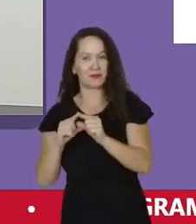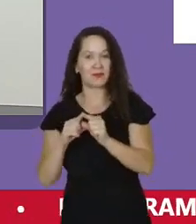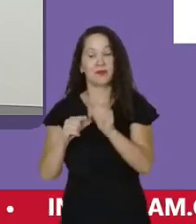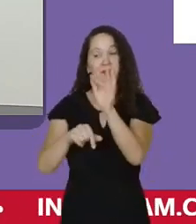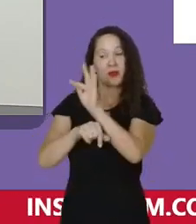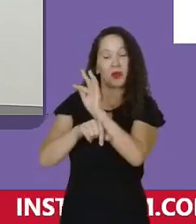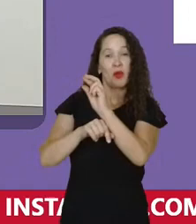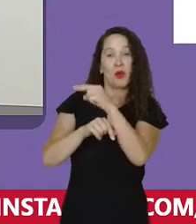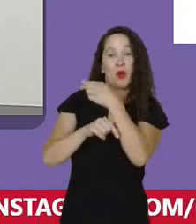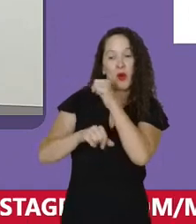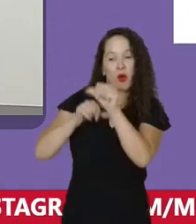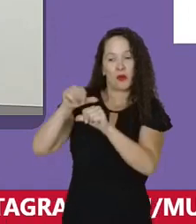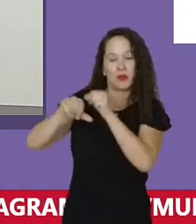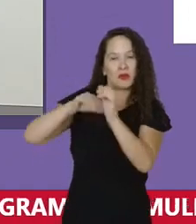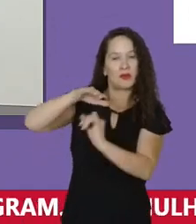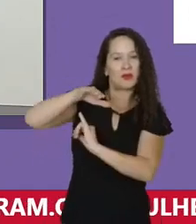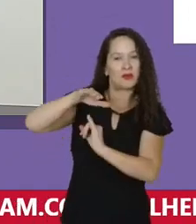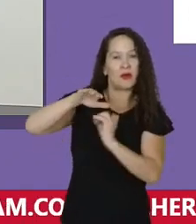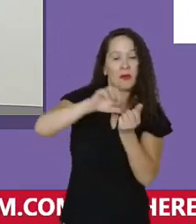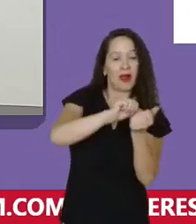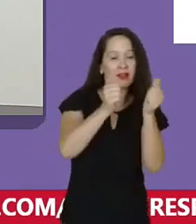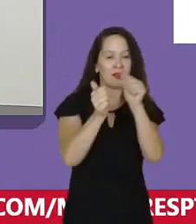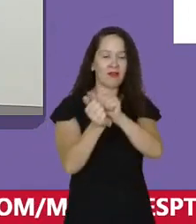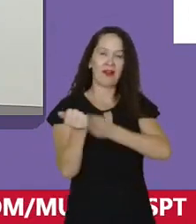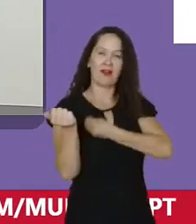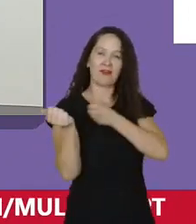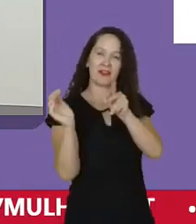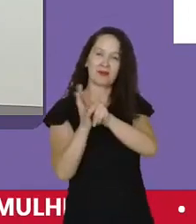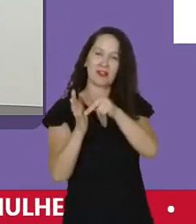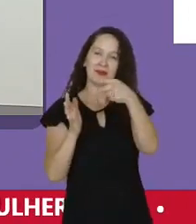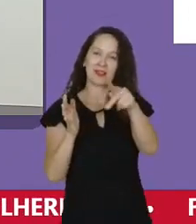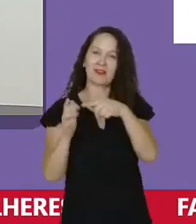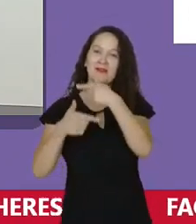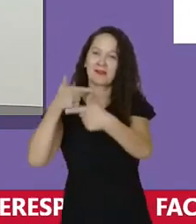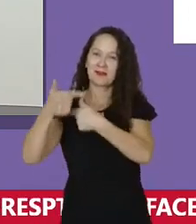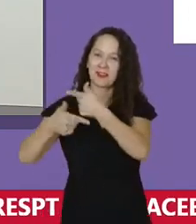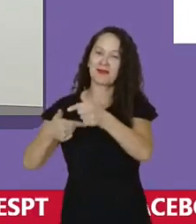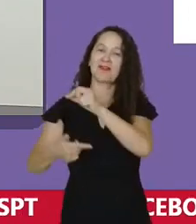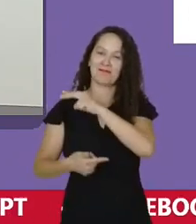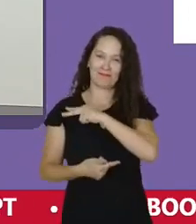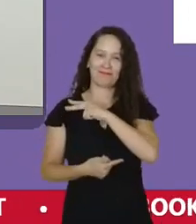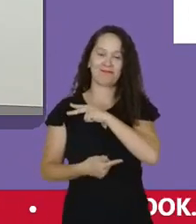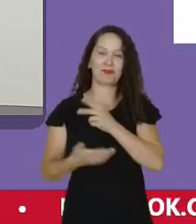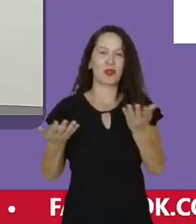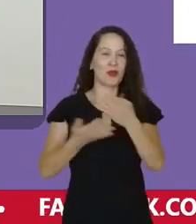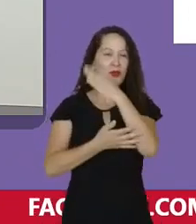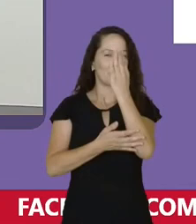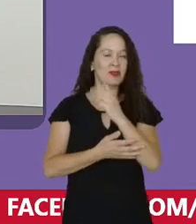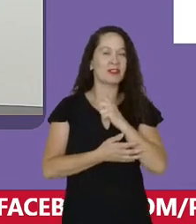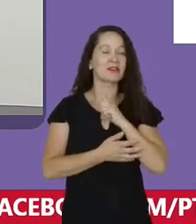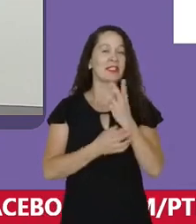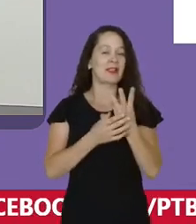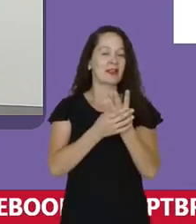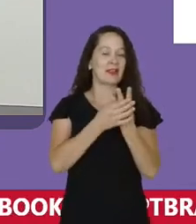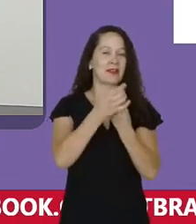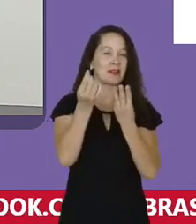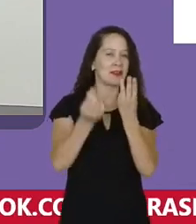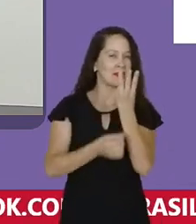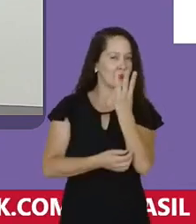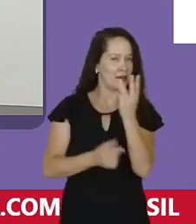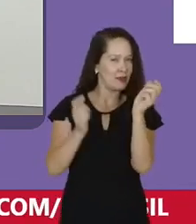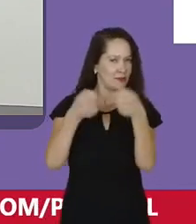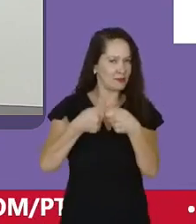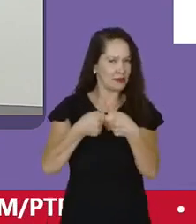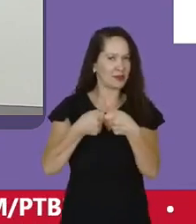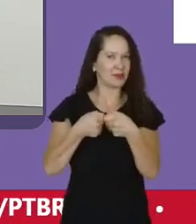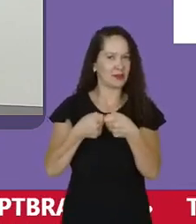entrando na informalidade para adequar a sua rotina o trabalho na esfera privada. Hoje no Brasil temos 3 possibilidades de